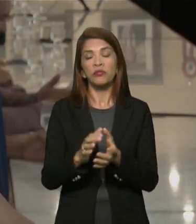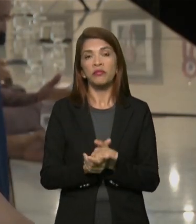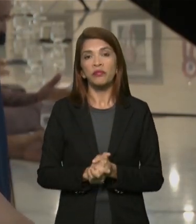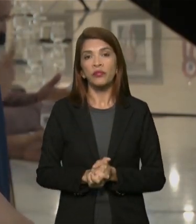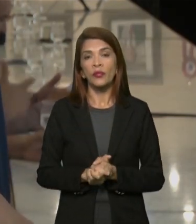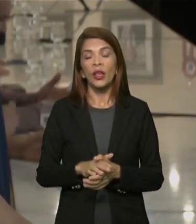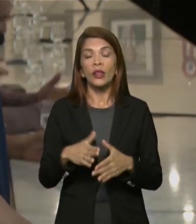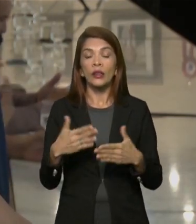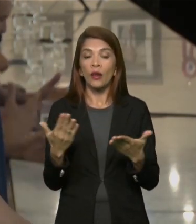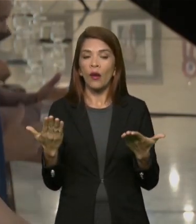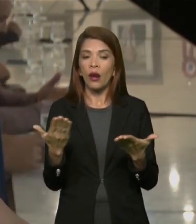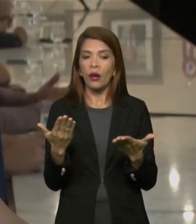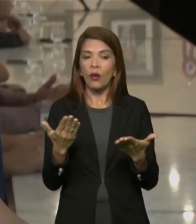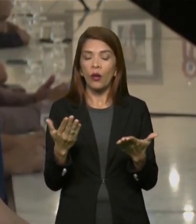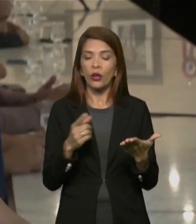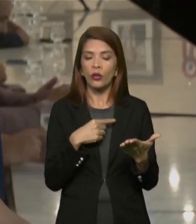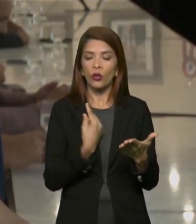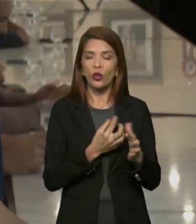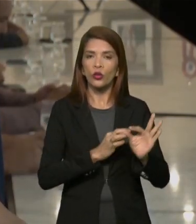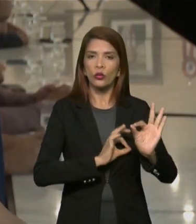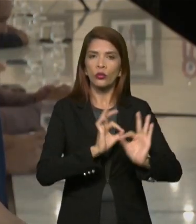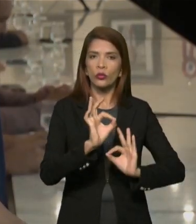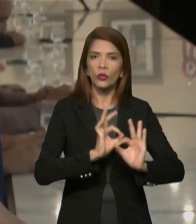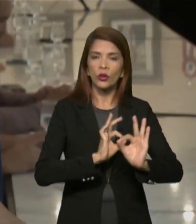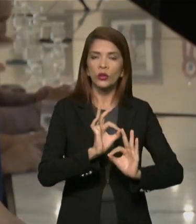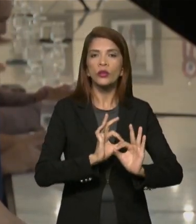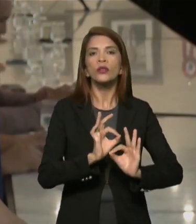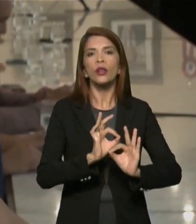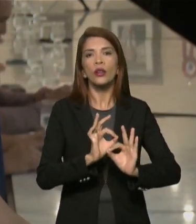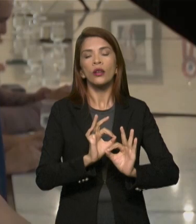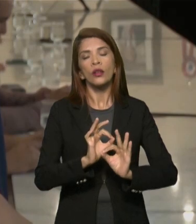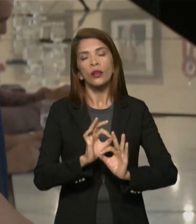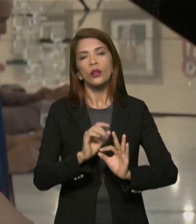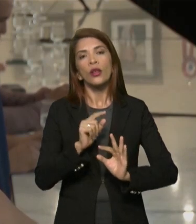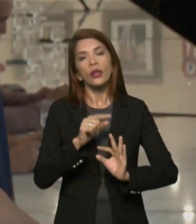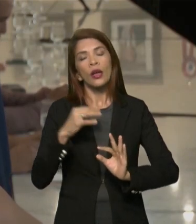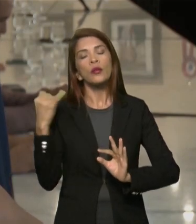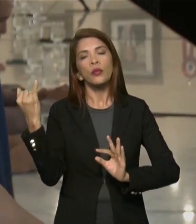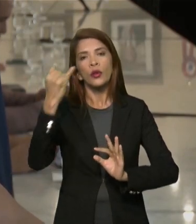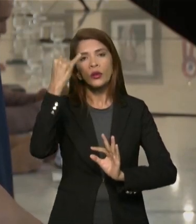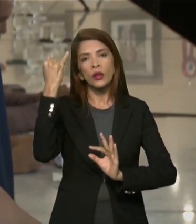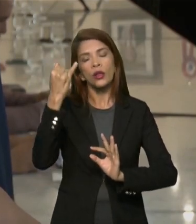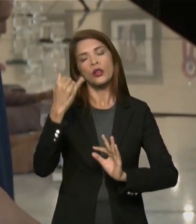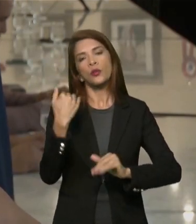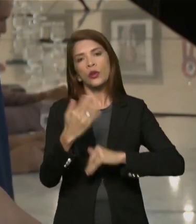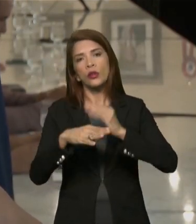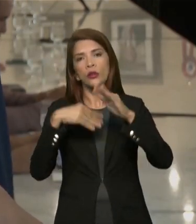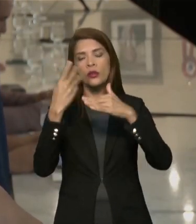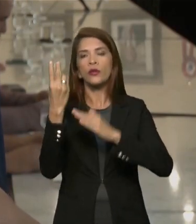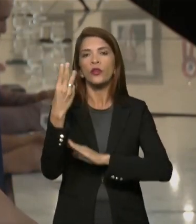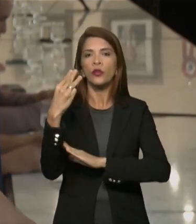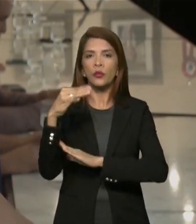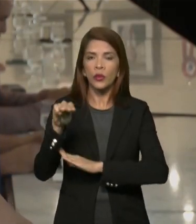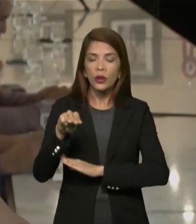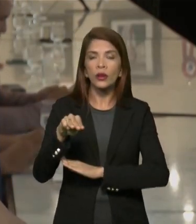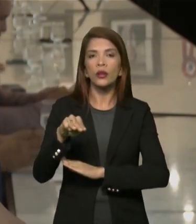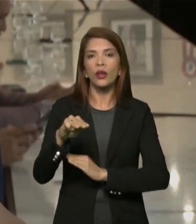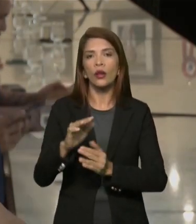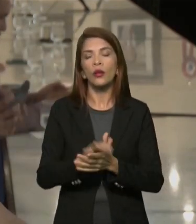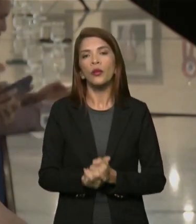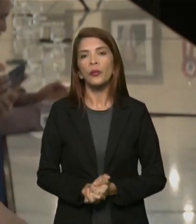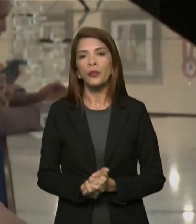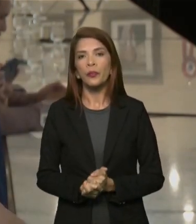só corrigindo realmente uma coisa que é importante para o Maranhão, para que a gente possa desenvolver essa